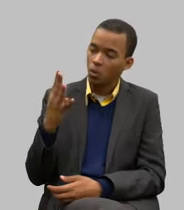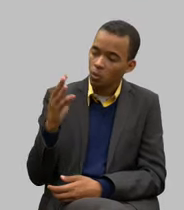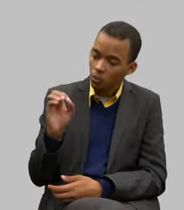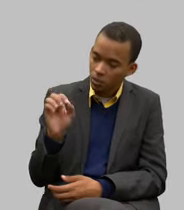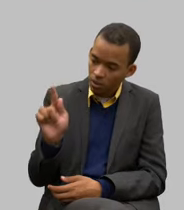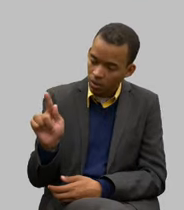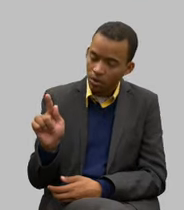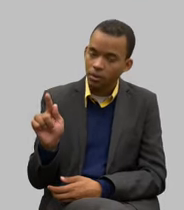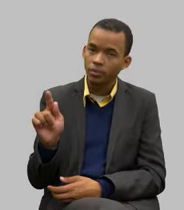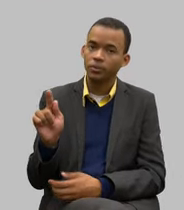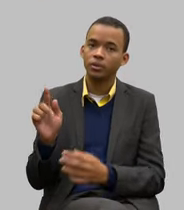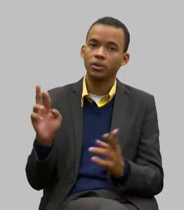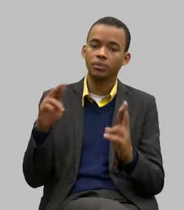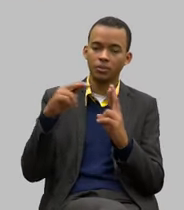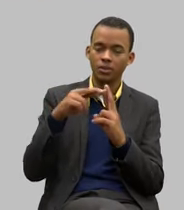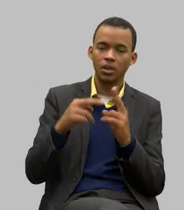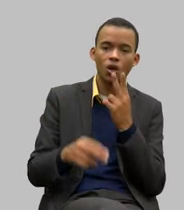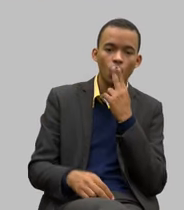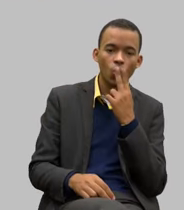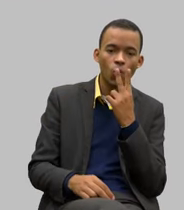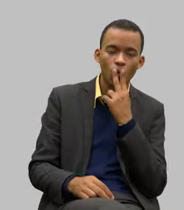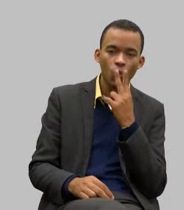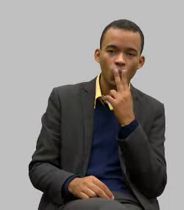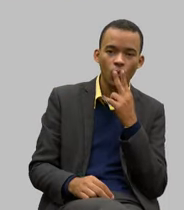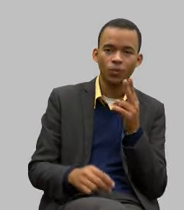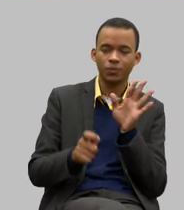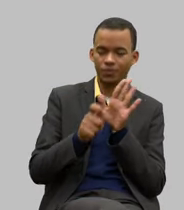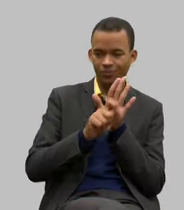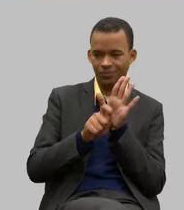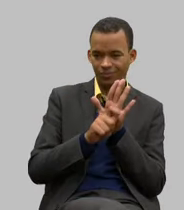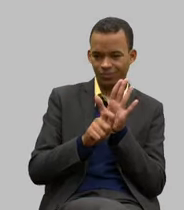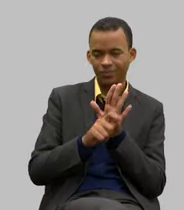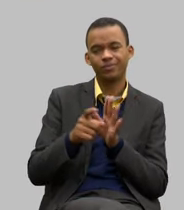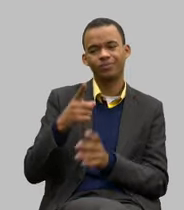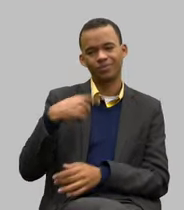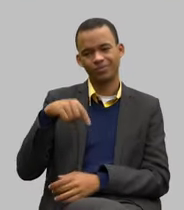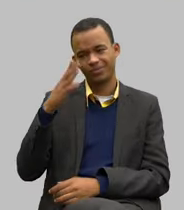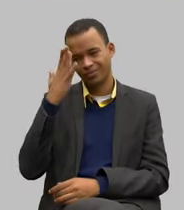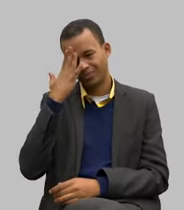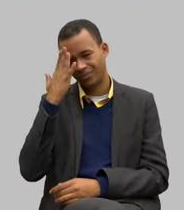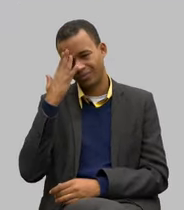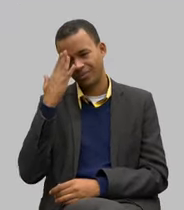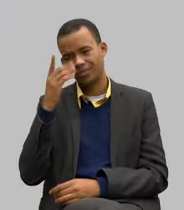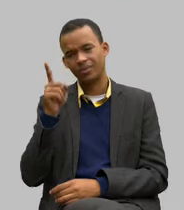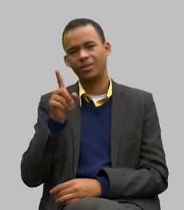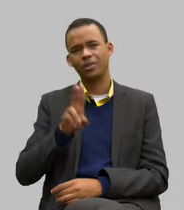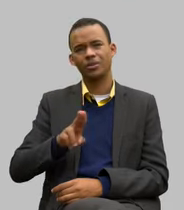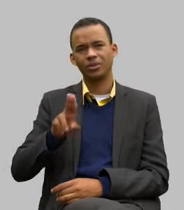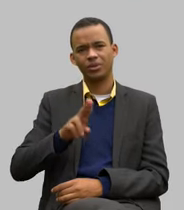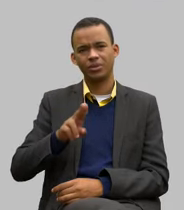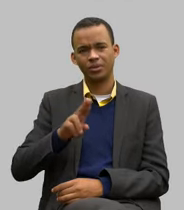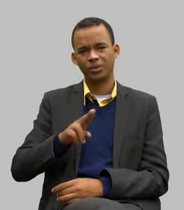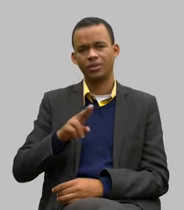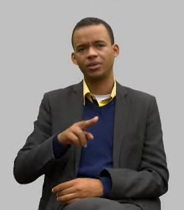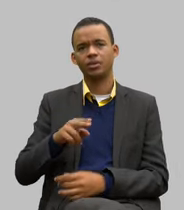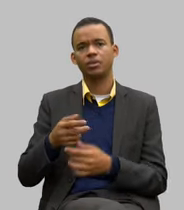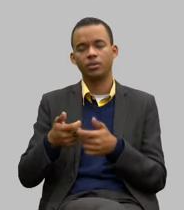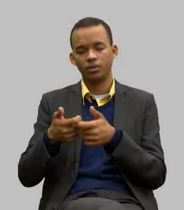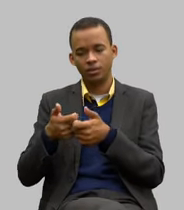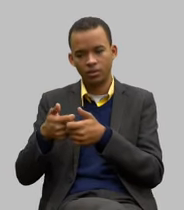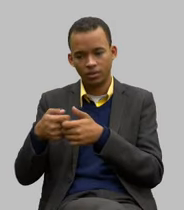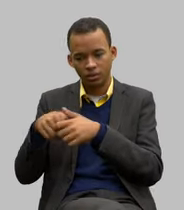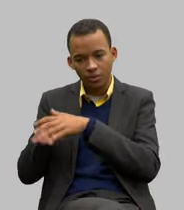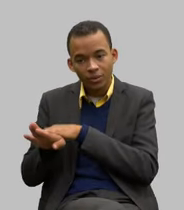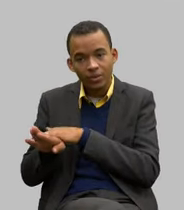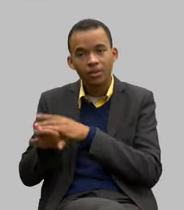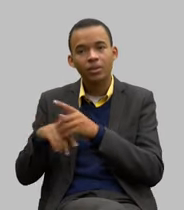40 cigarros baseados em maconha e a gente sabe que o traficante não vai andar com 40 baseado maconha ele vai deixar todos ind lados num canto e vai